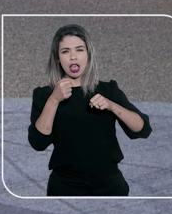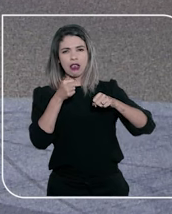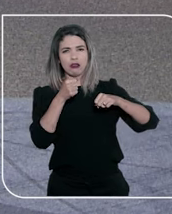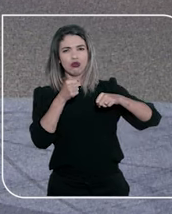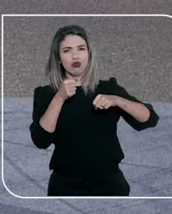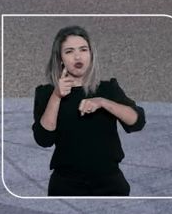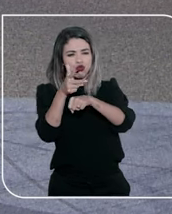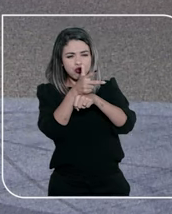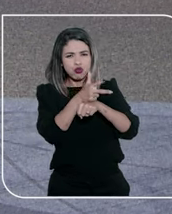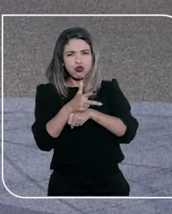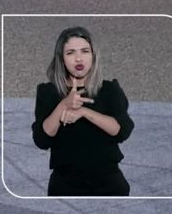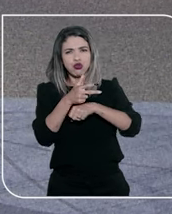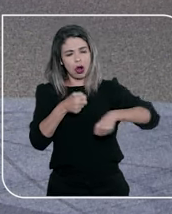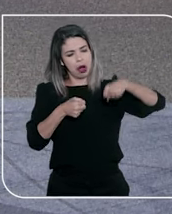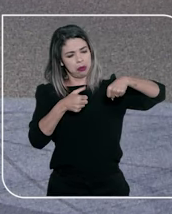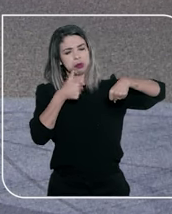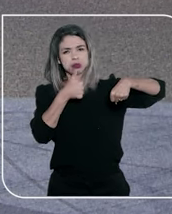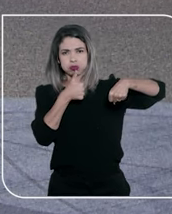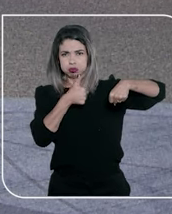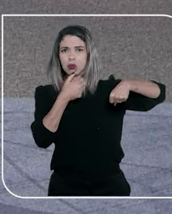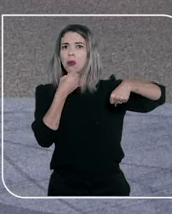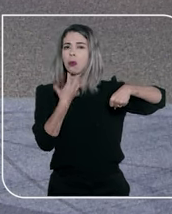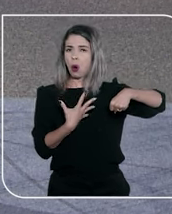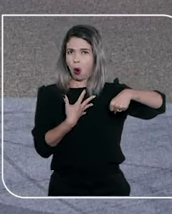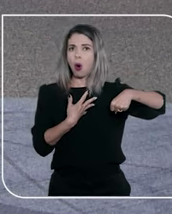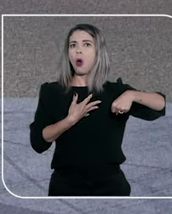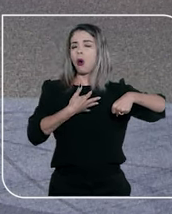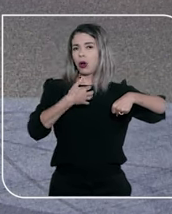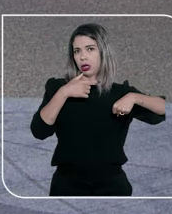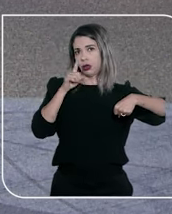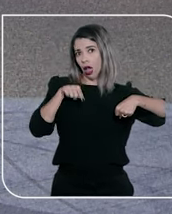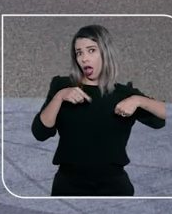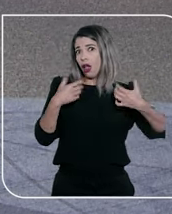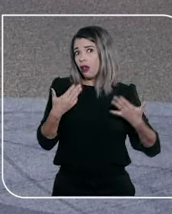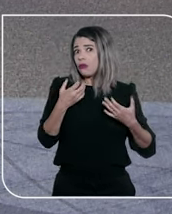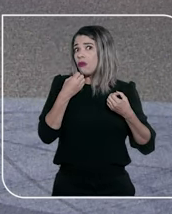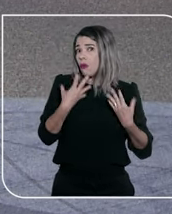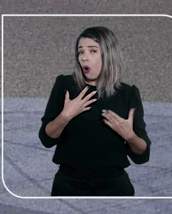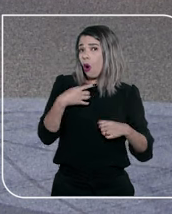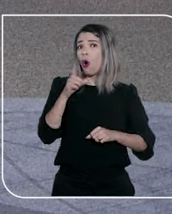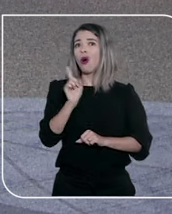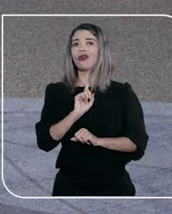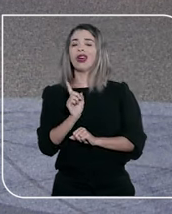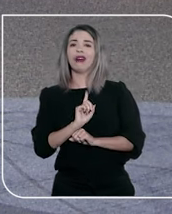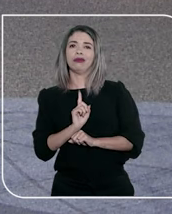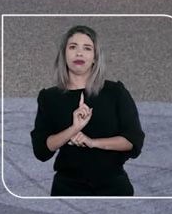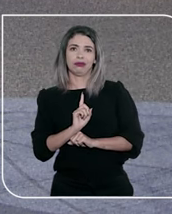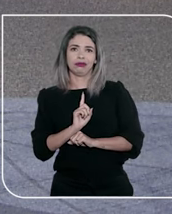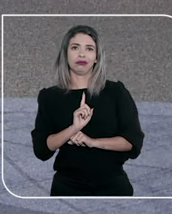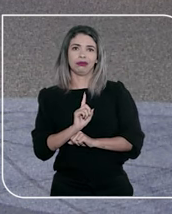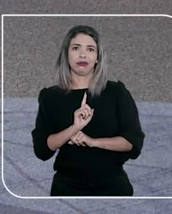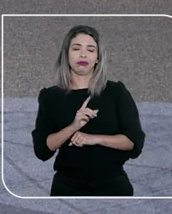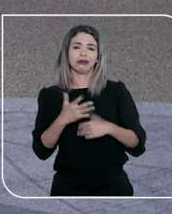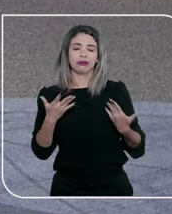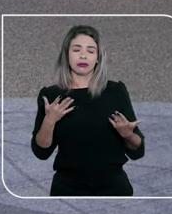mostrando que a bagagem dele está intacta, a mala, por exemplo, né, está intacta, e né, para se